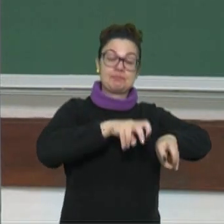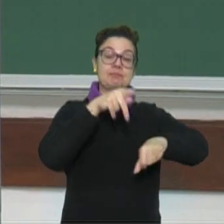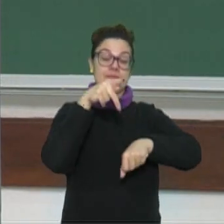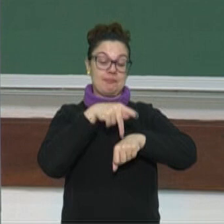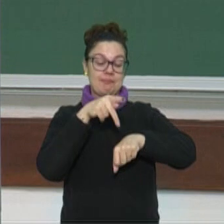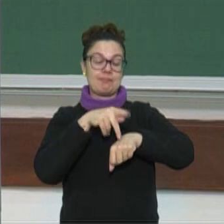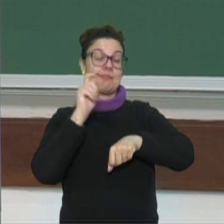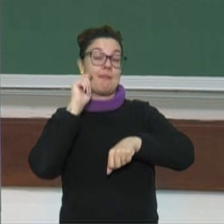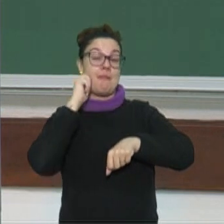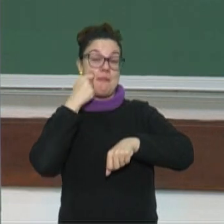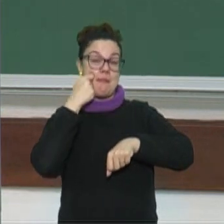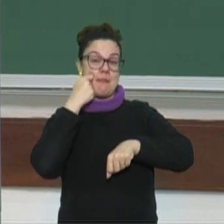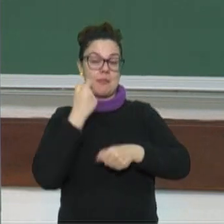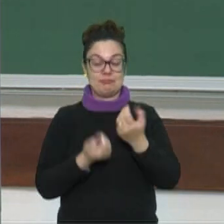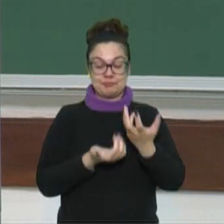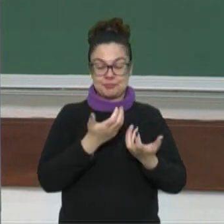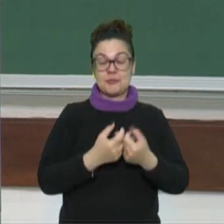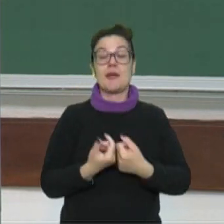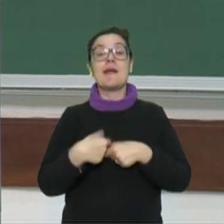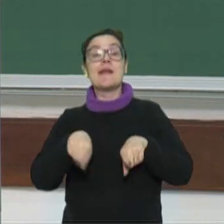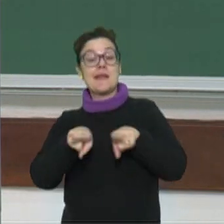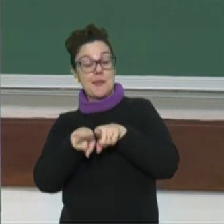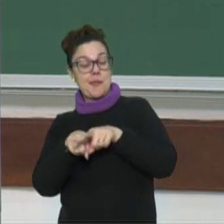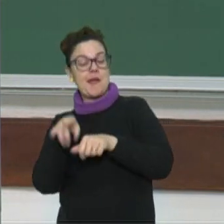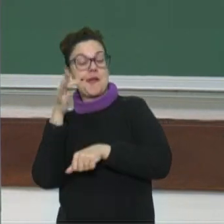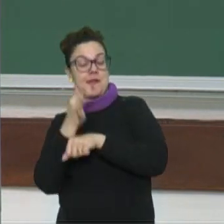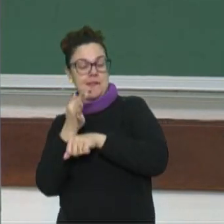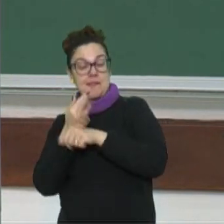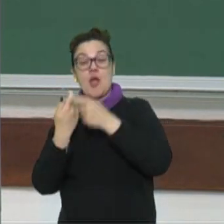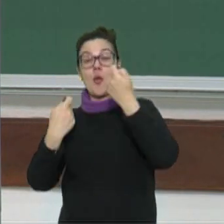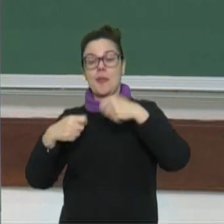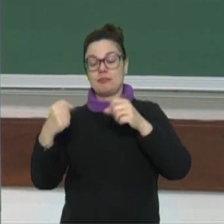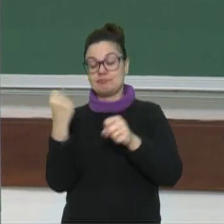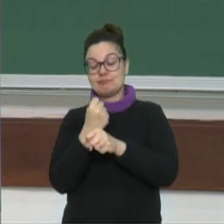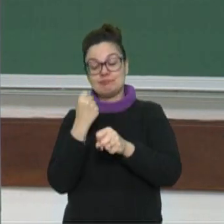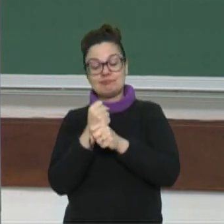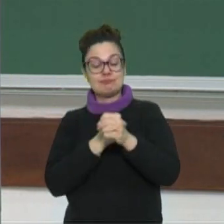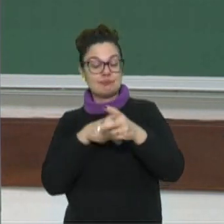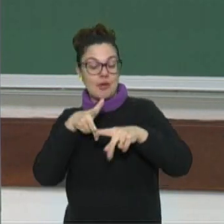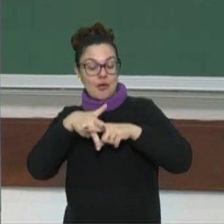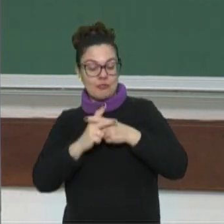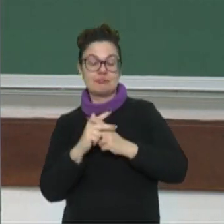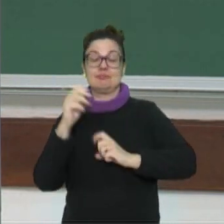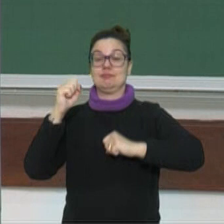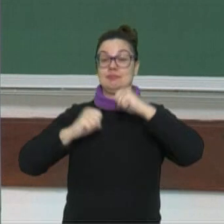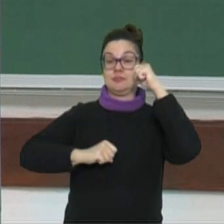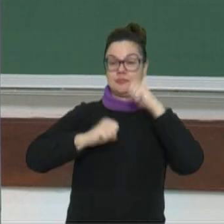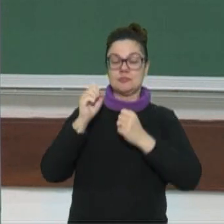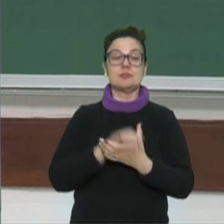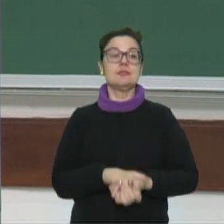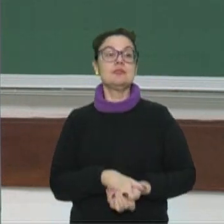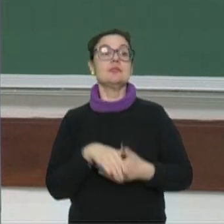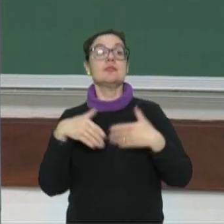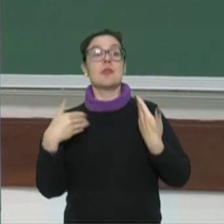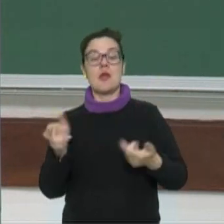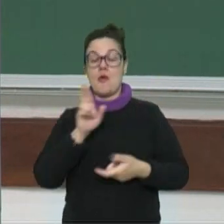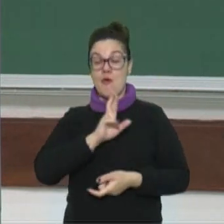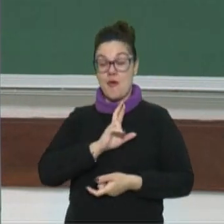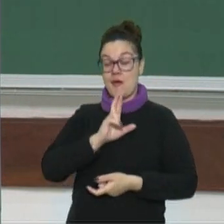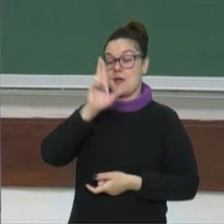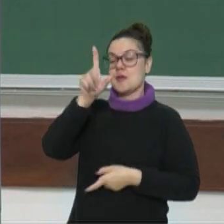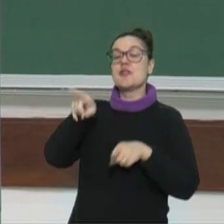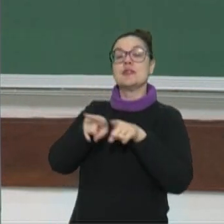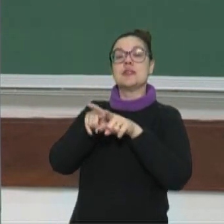de ferro, que era necessário para construir as máquinas. A religião puritana, muito comum na Inglaterra, o qual